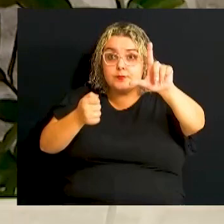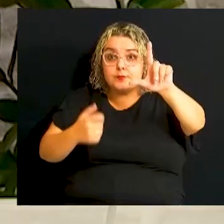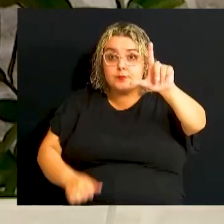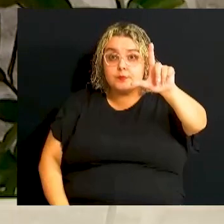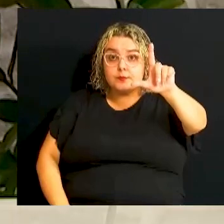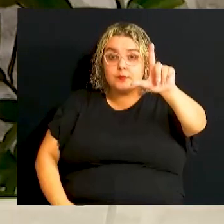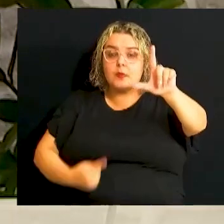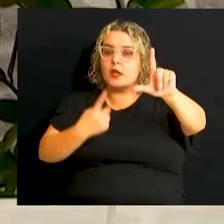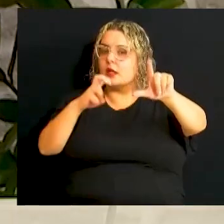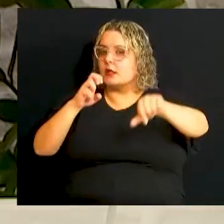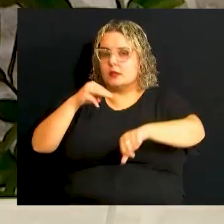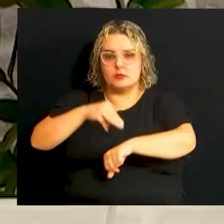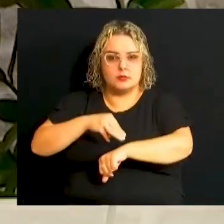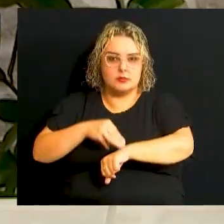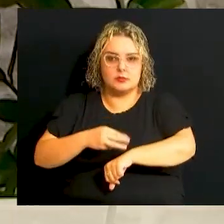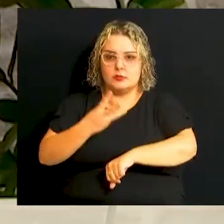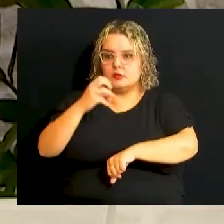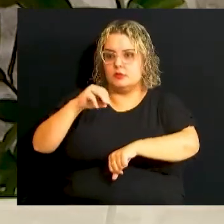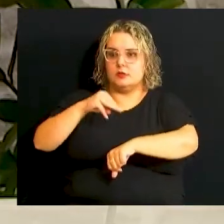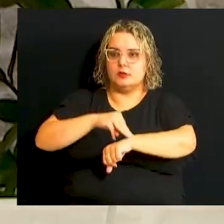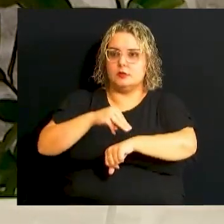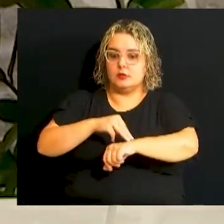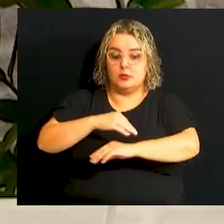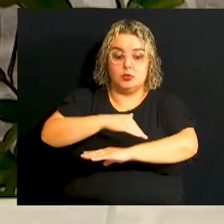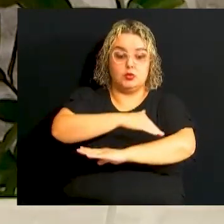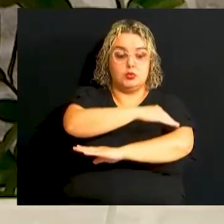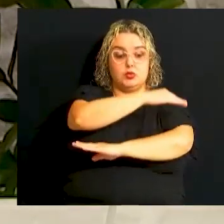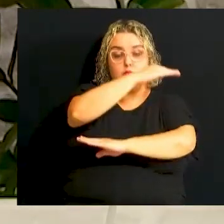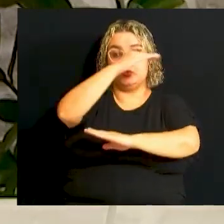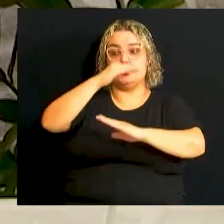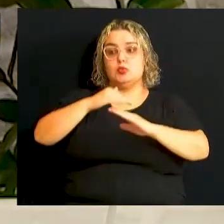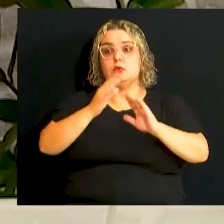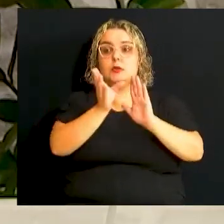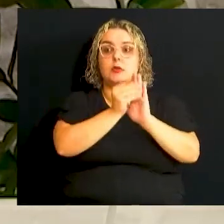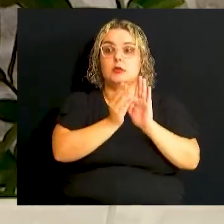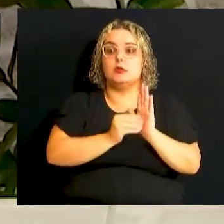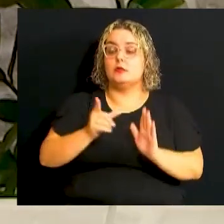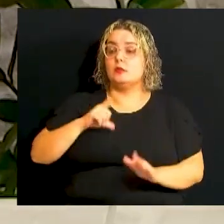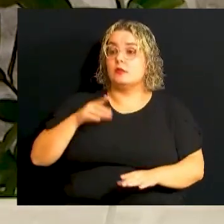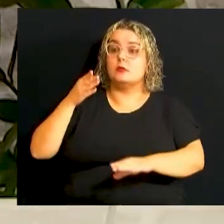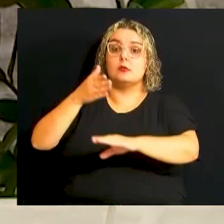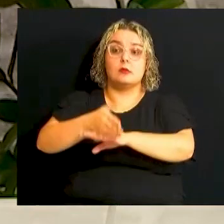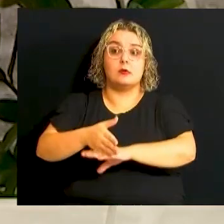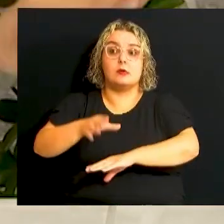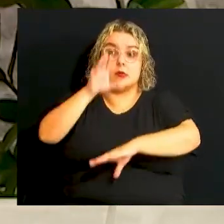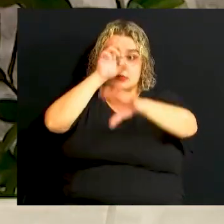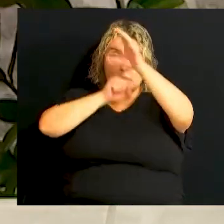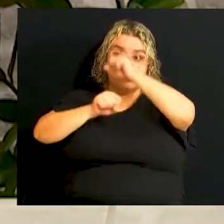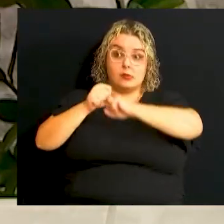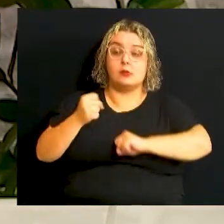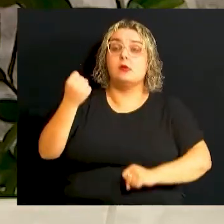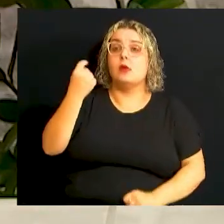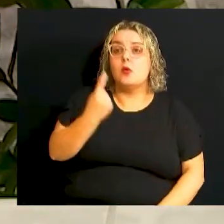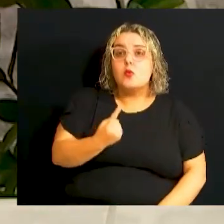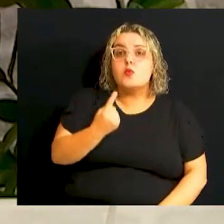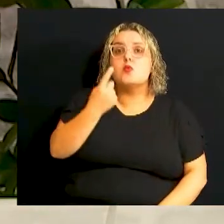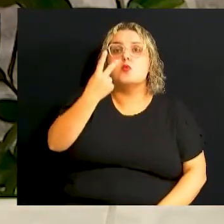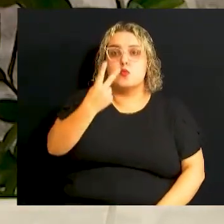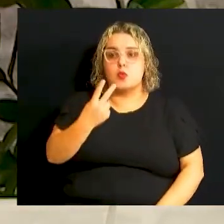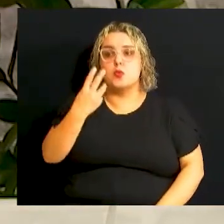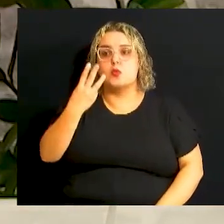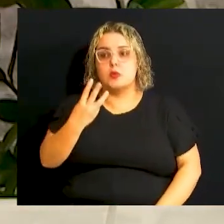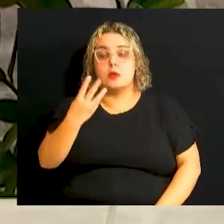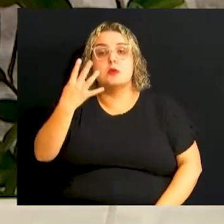durante 15 minutos, meia hora, e durante esse conteúdo ele tem acesso a aprender a contar, por